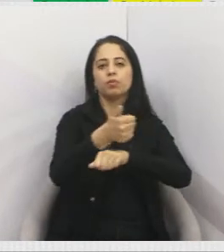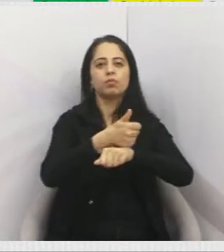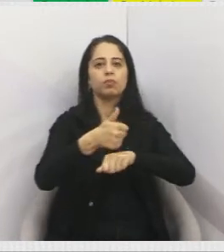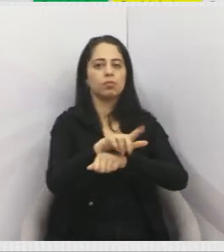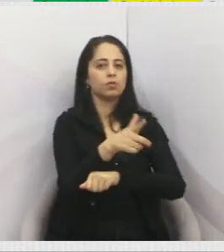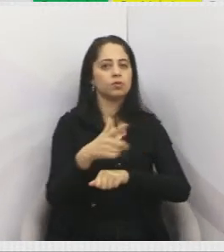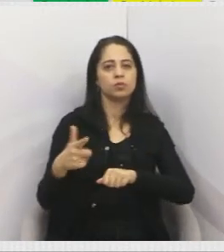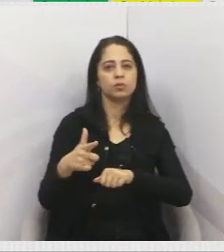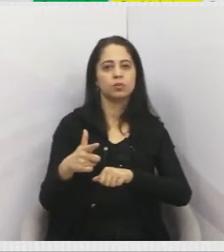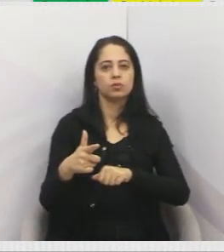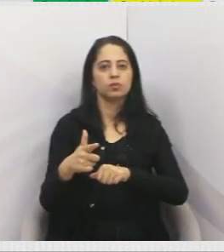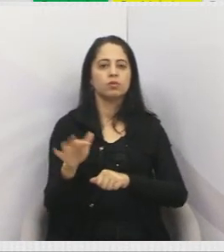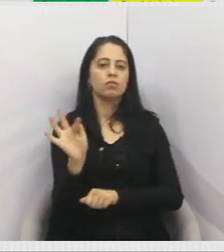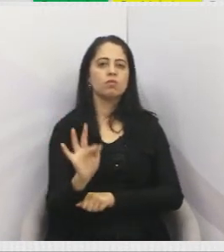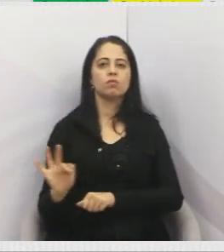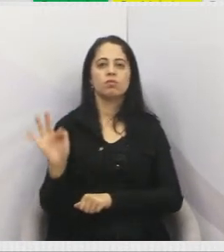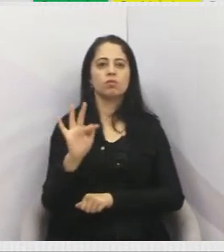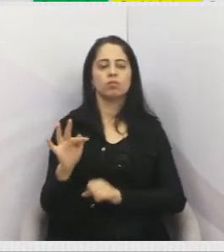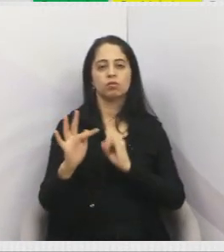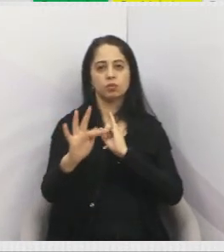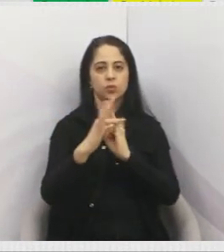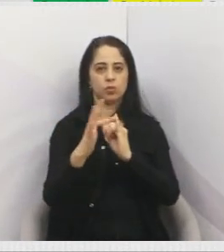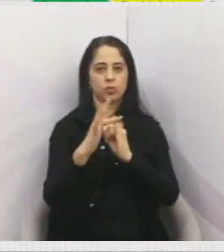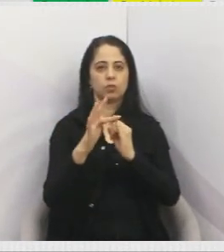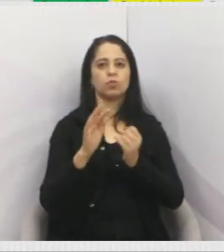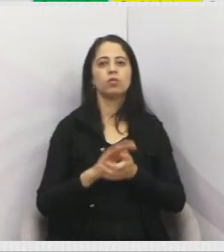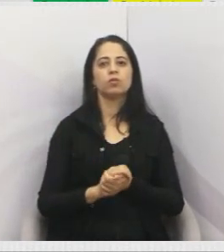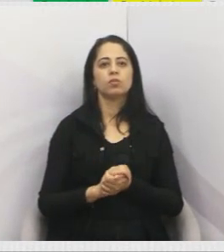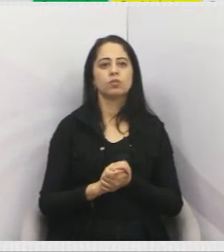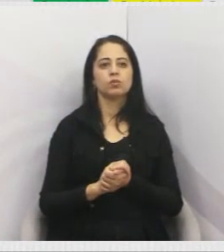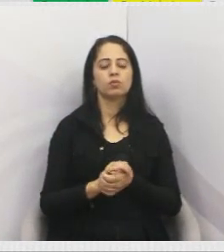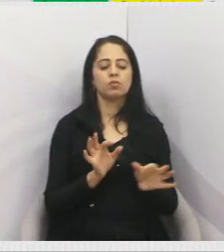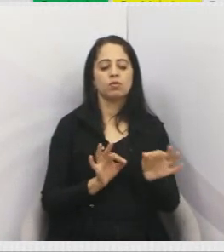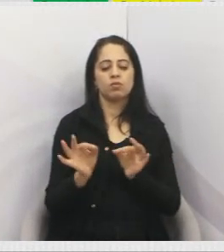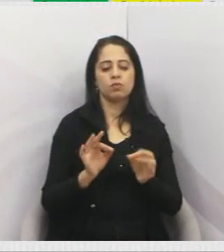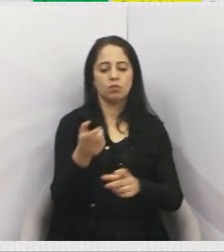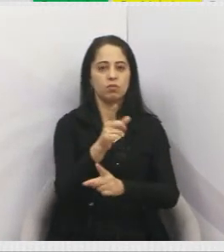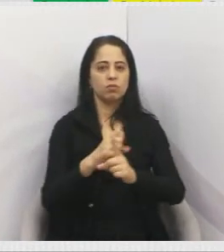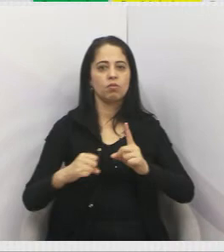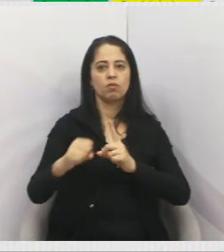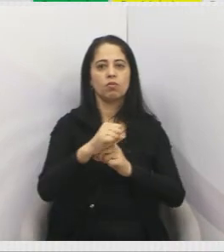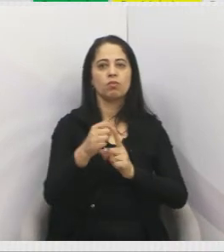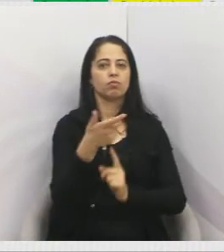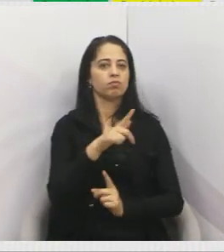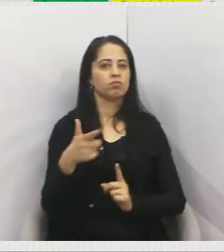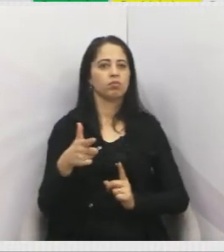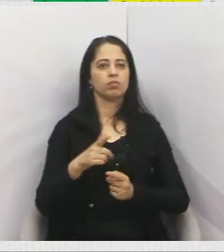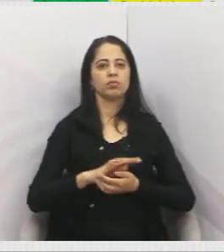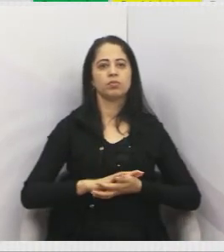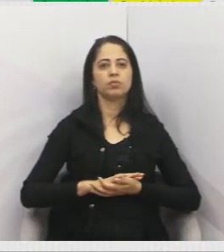em branco, entidades acadêmicas, Instituto Federal e Organização da Sociedade Civil em branco.